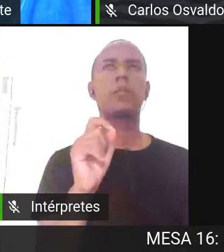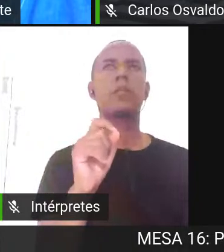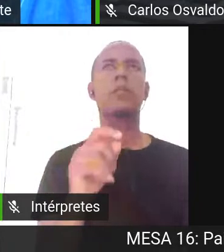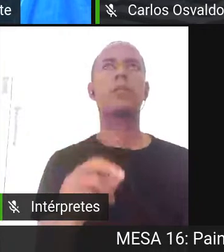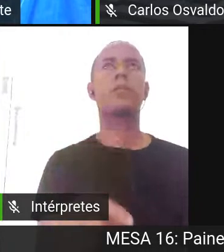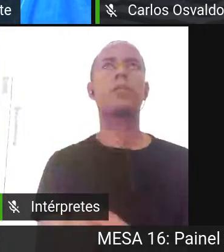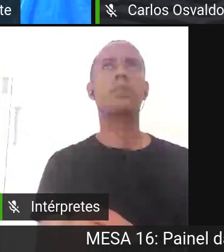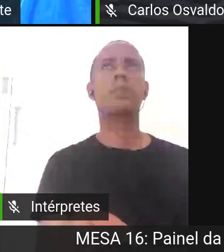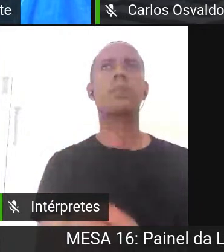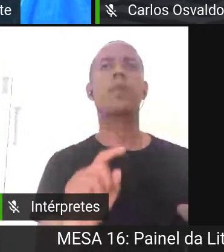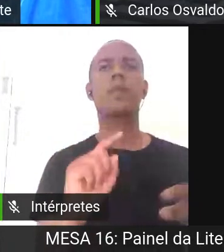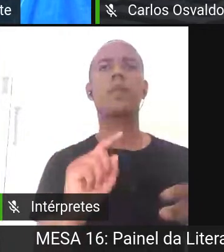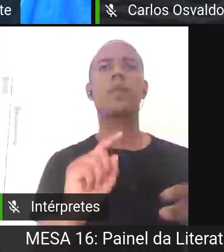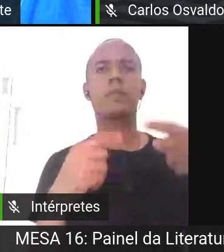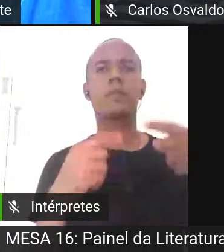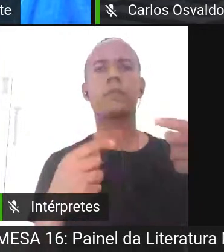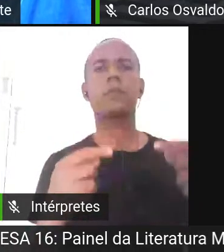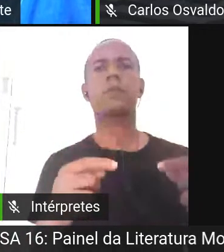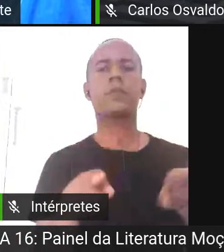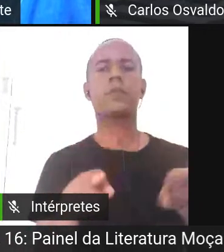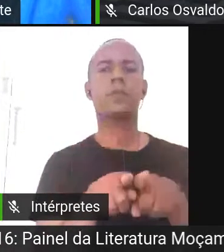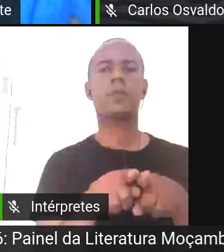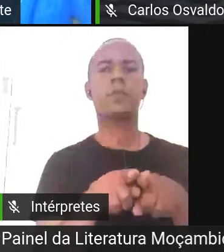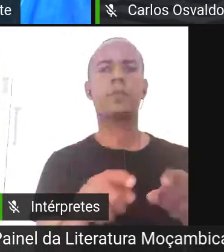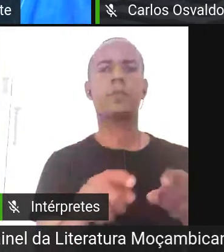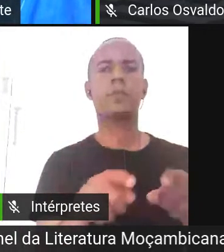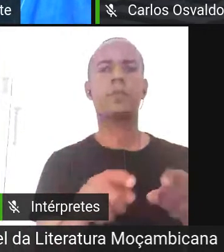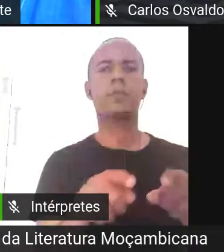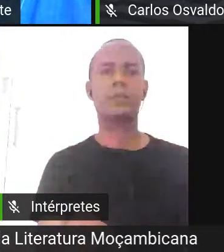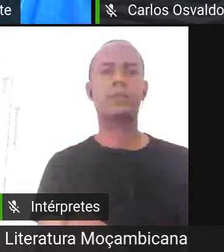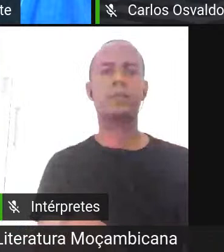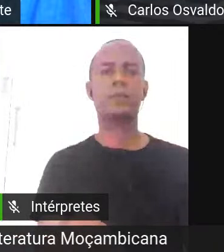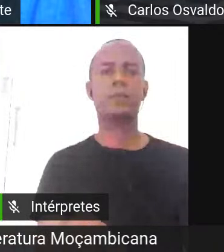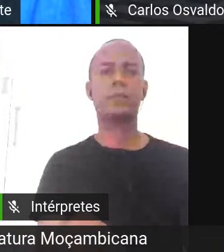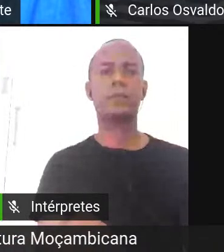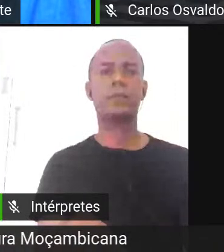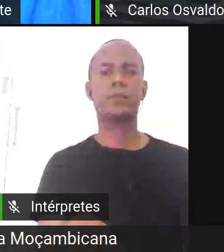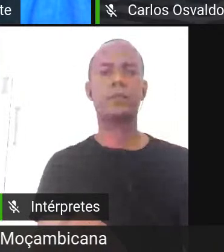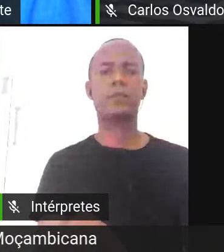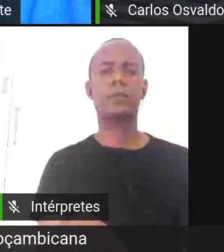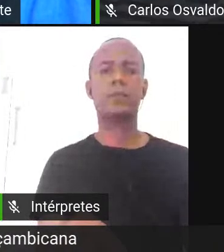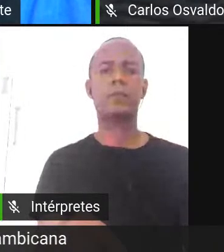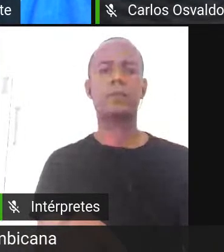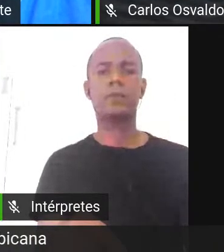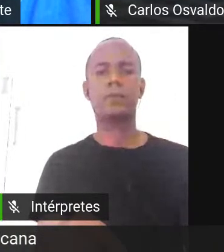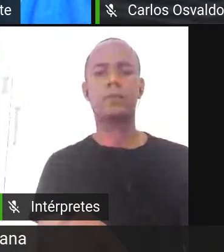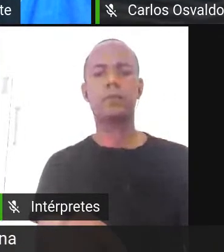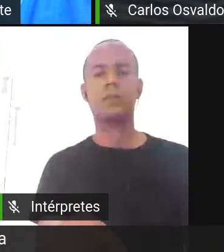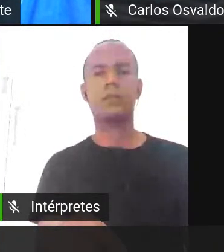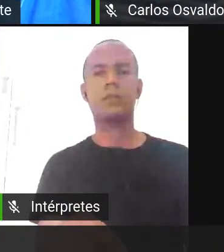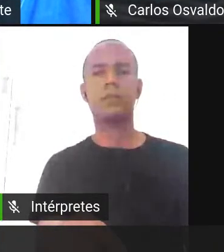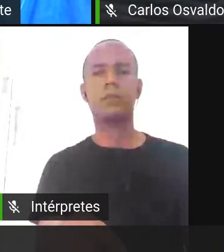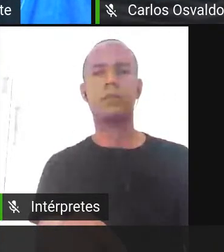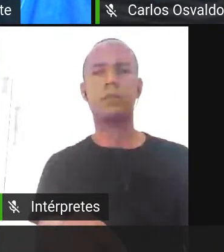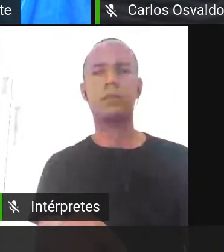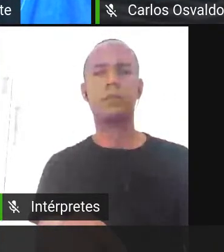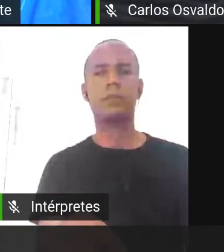em 1922, na Semana da Arte Moderna, né, ao dizer que quer fazer uma literatura brasileira,